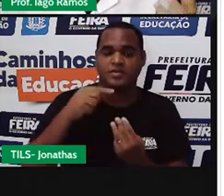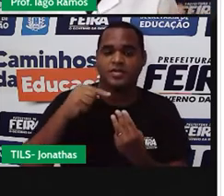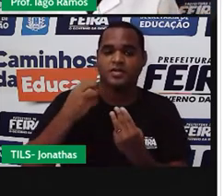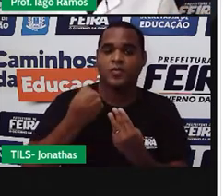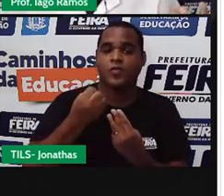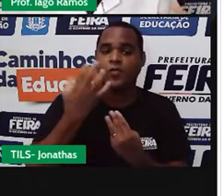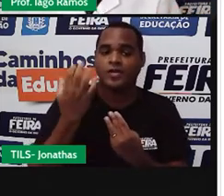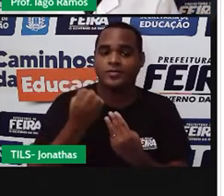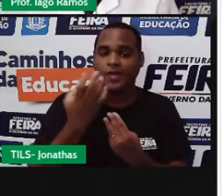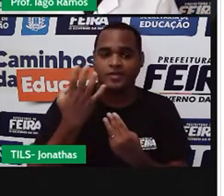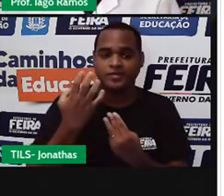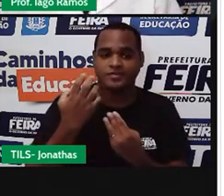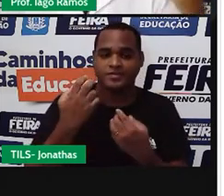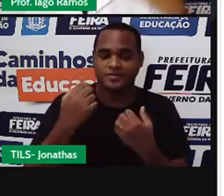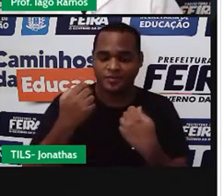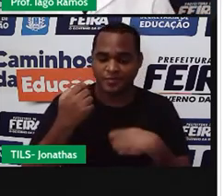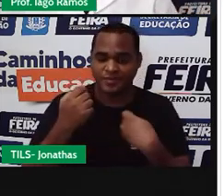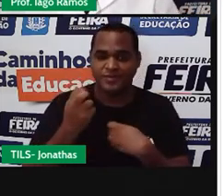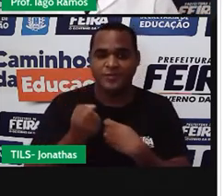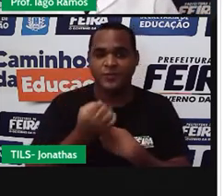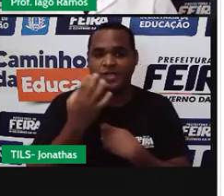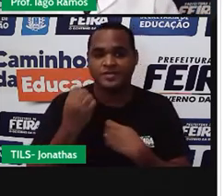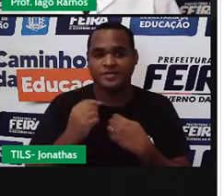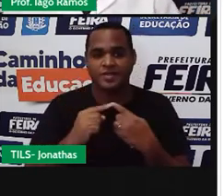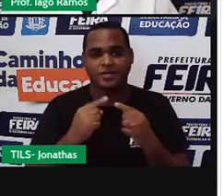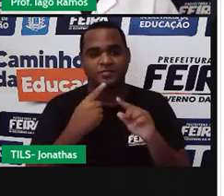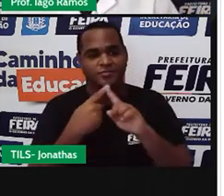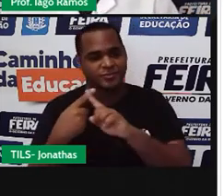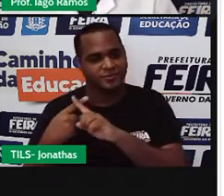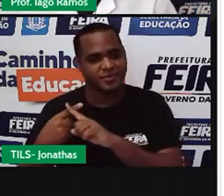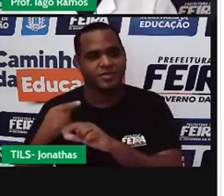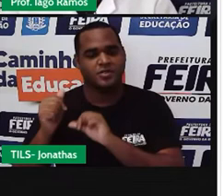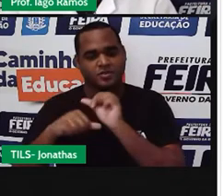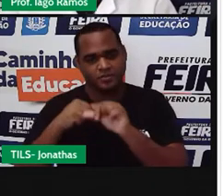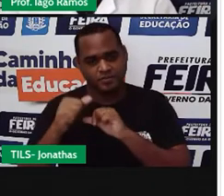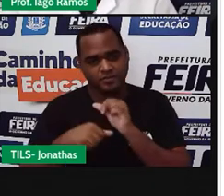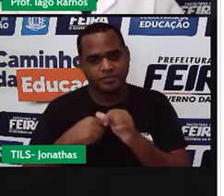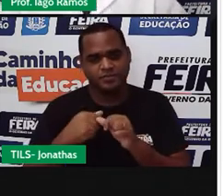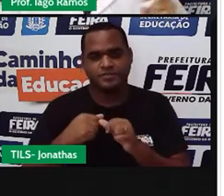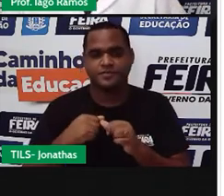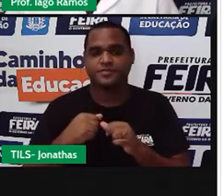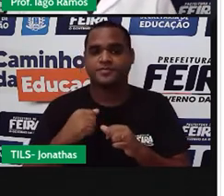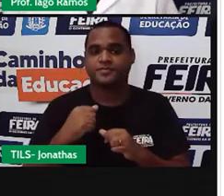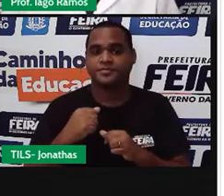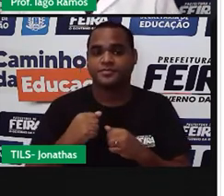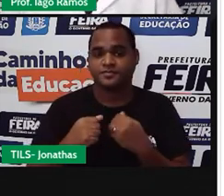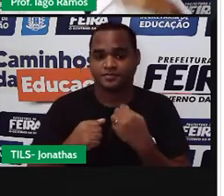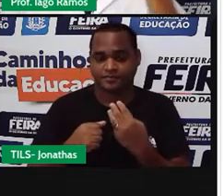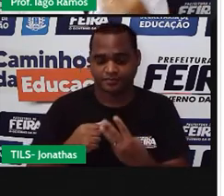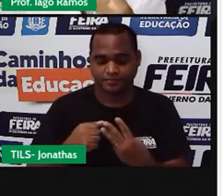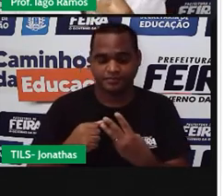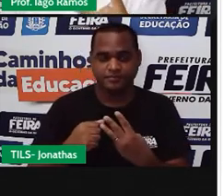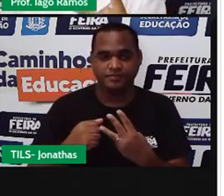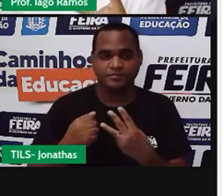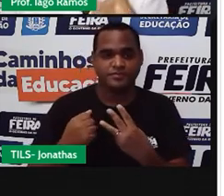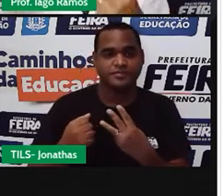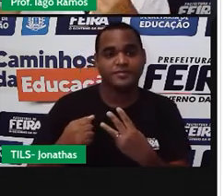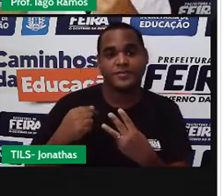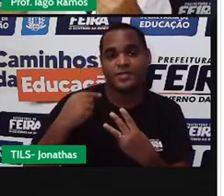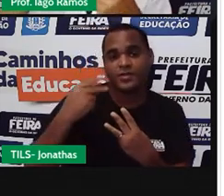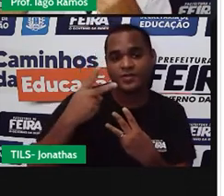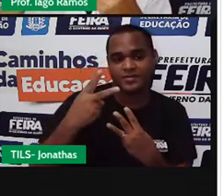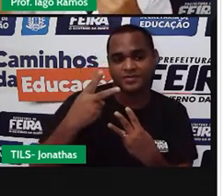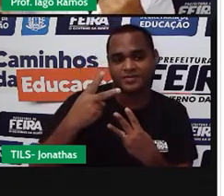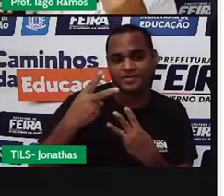quantas vezes a gente escreve o debaixo e multiplica toma Aquele caso 3 elevado a 2 escreve o número três duas vezes